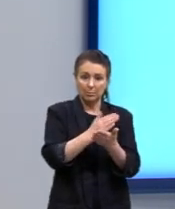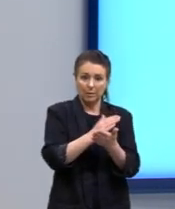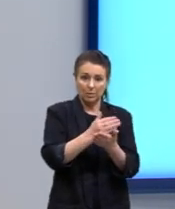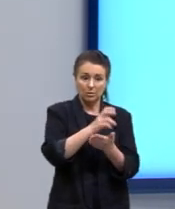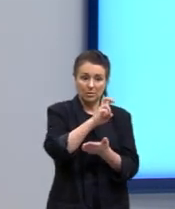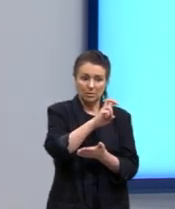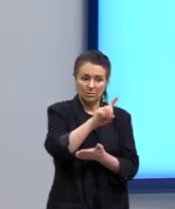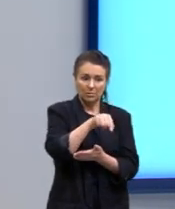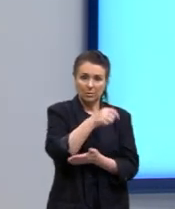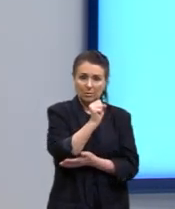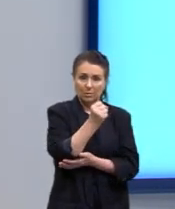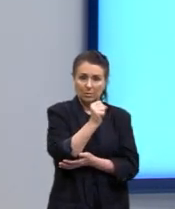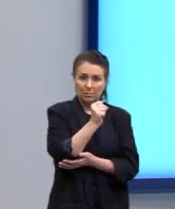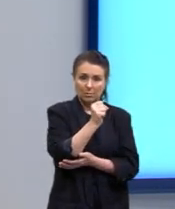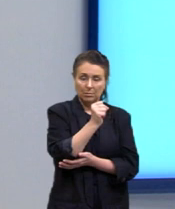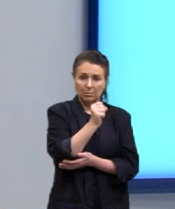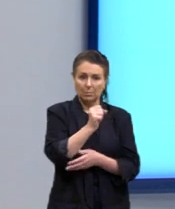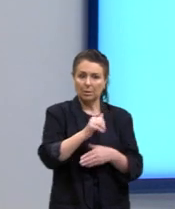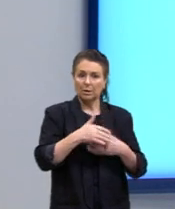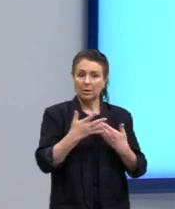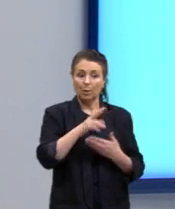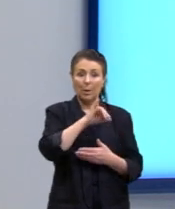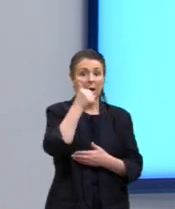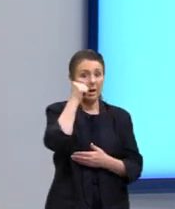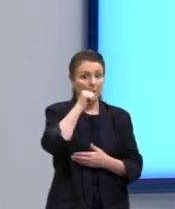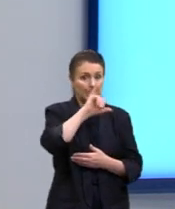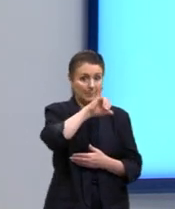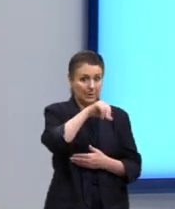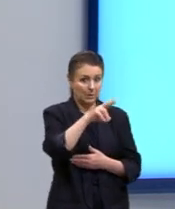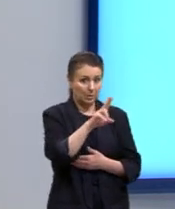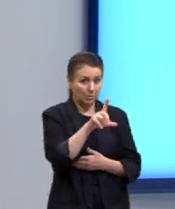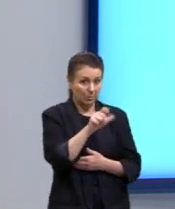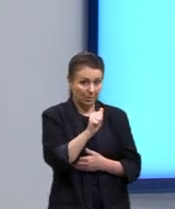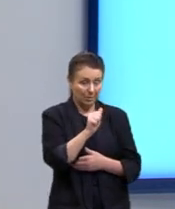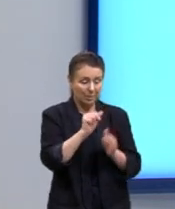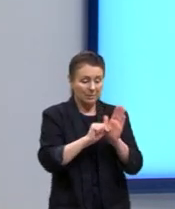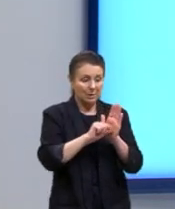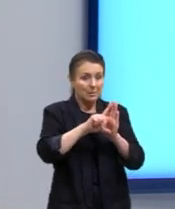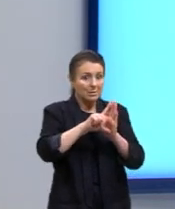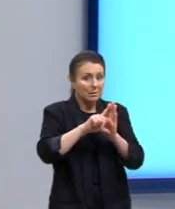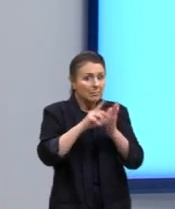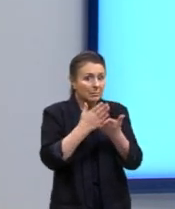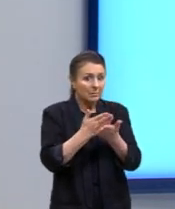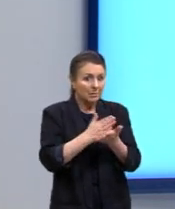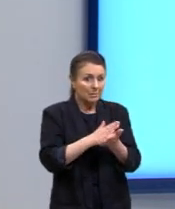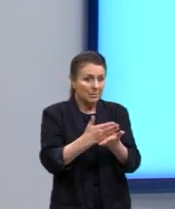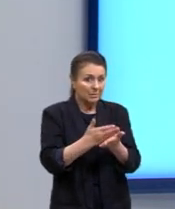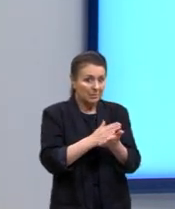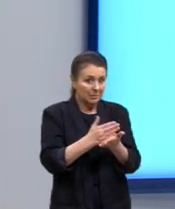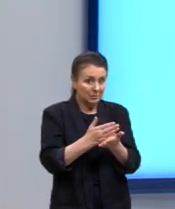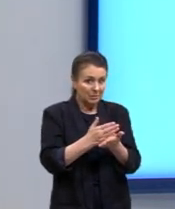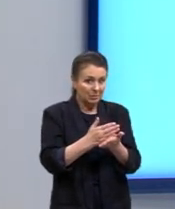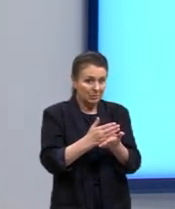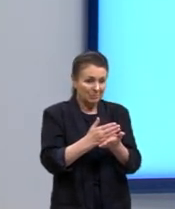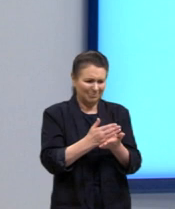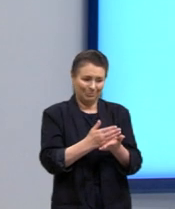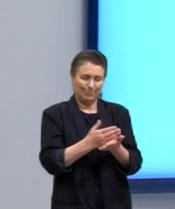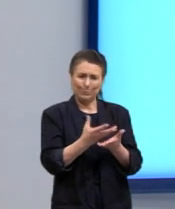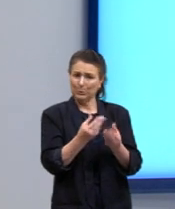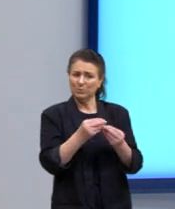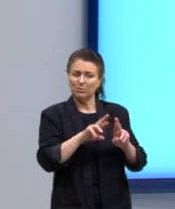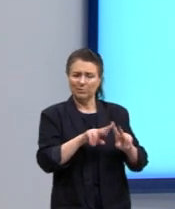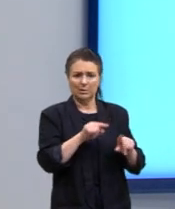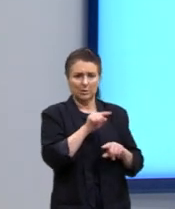foi 5,8 então a Júlia ali ela estaria um pouco acima dessa média né Tá destoando da Média